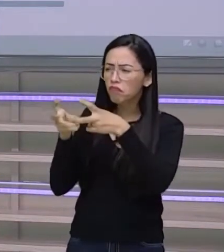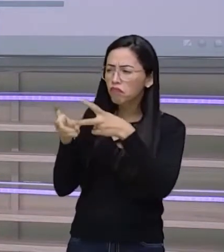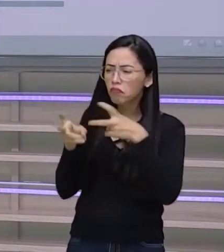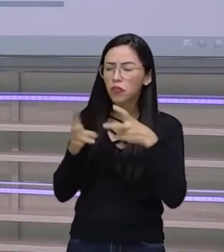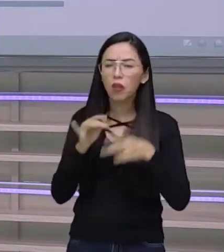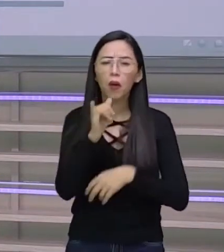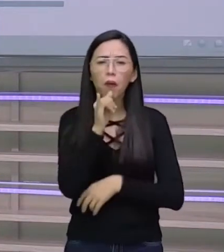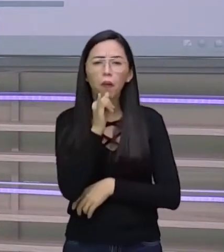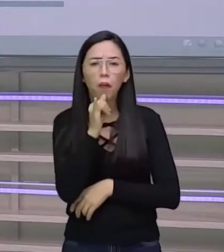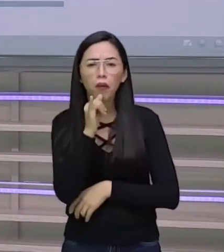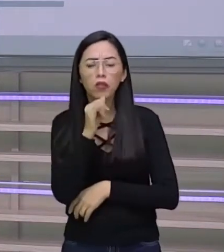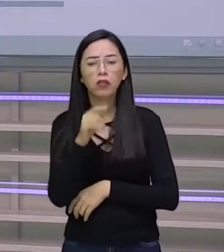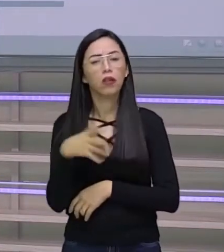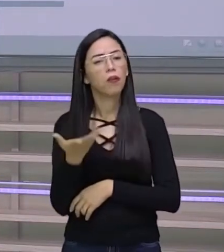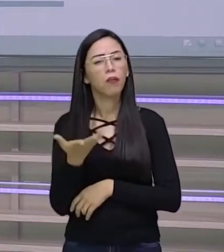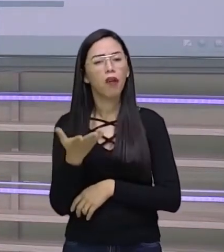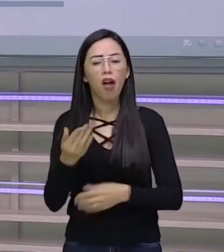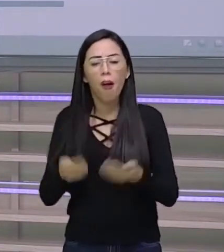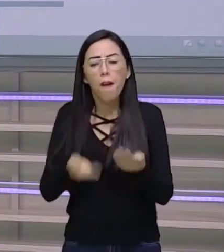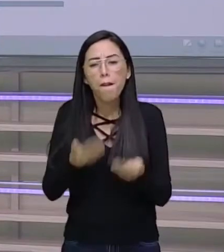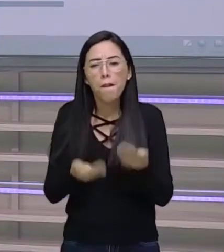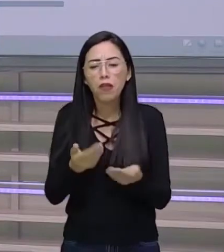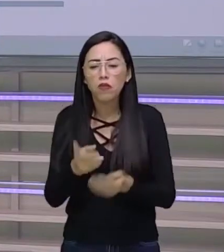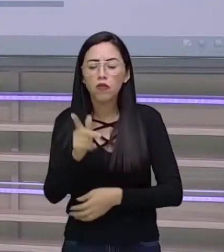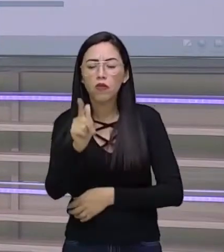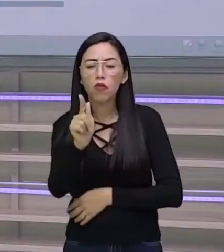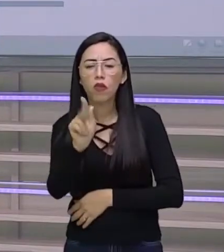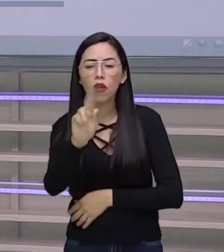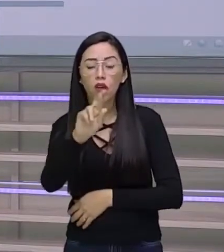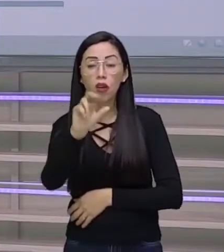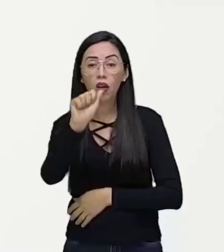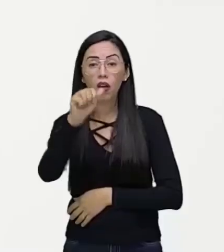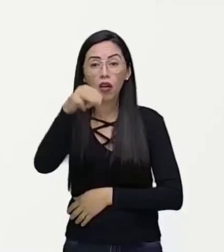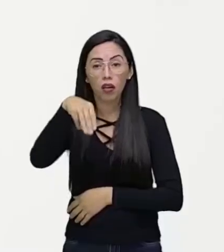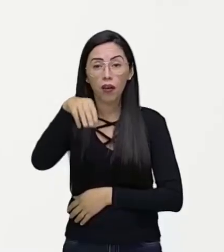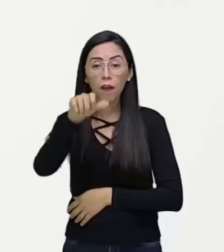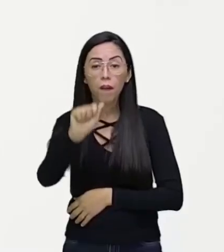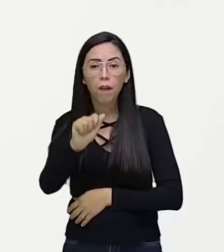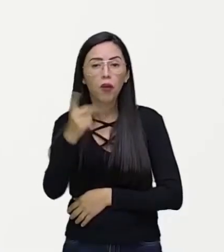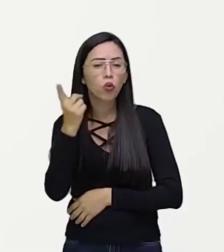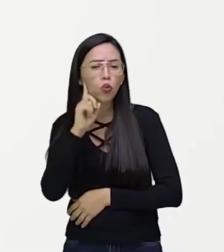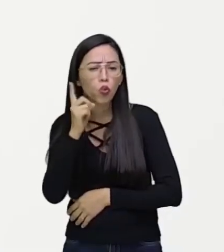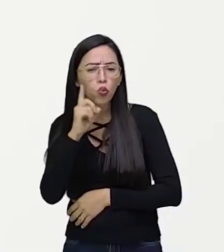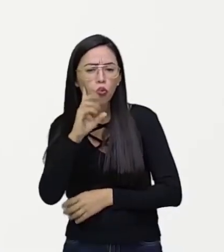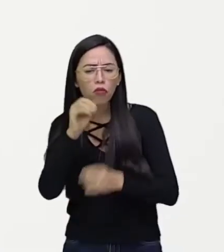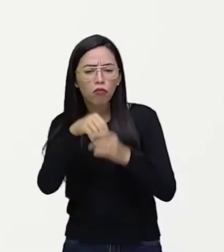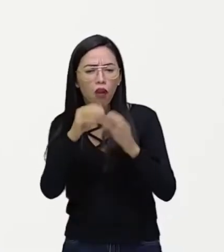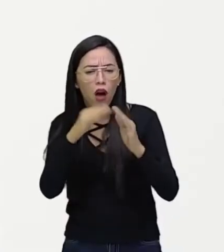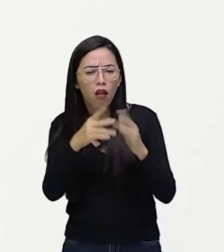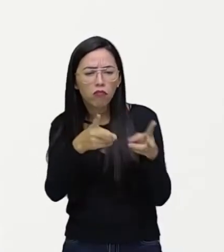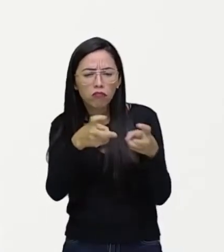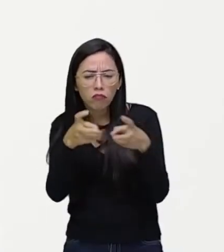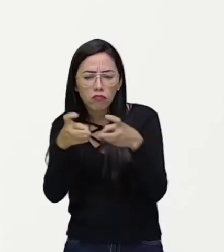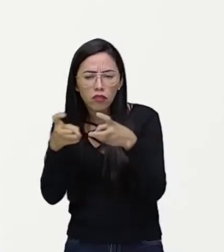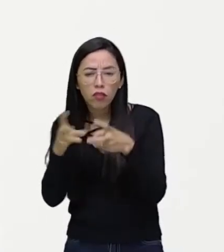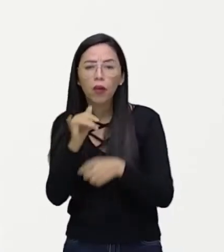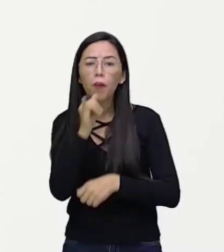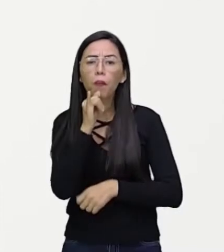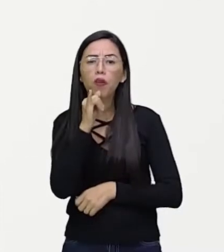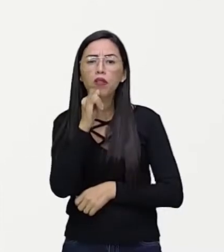comprar utilizando a grama? E nós observamos isso todo dia na nossa casa. No supermercado, quais são os